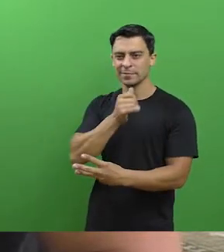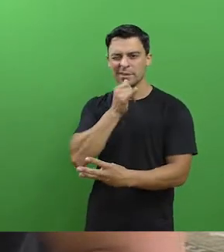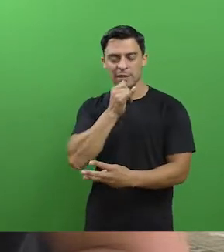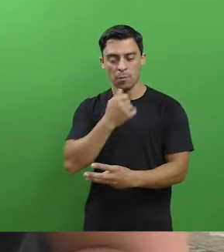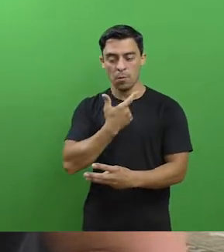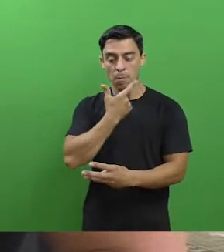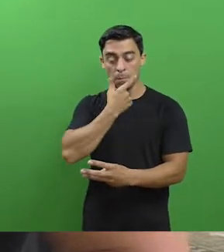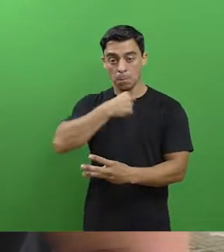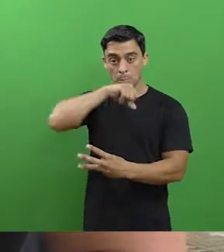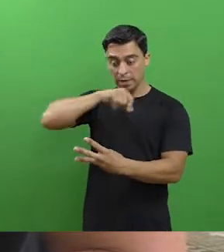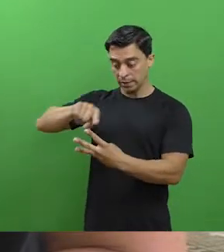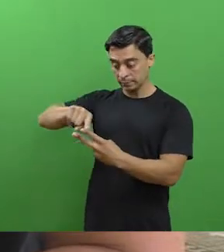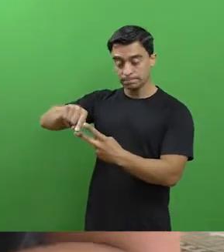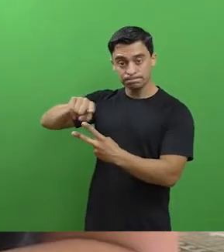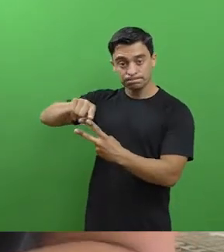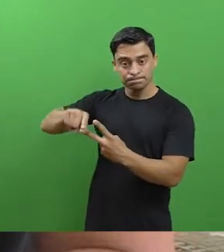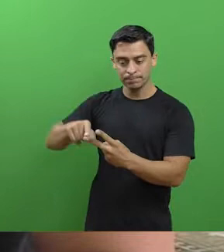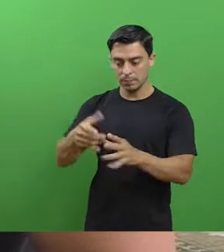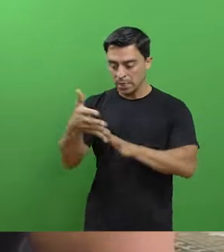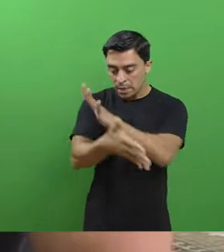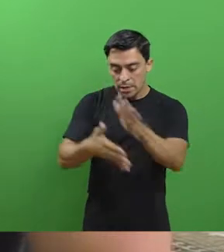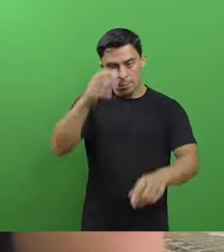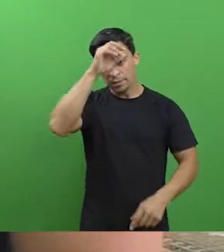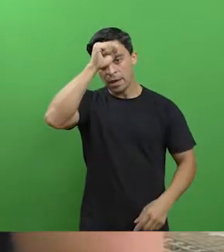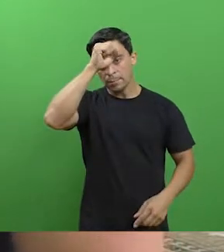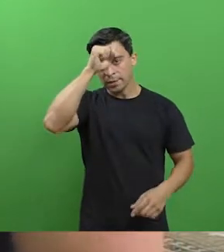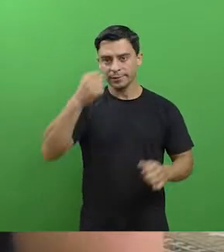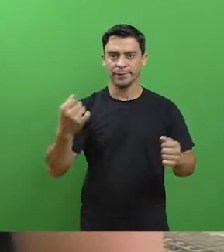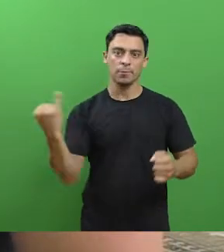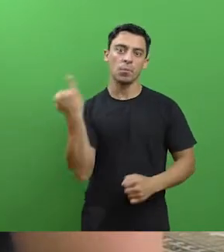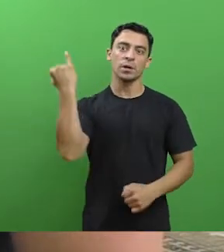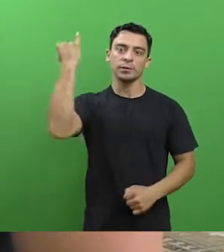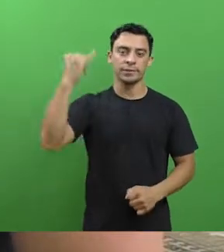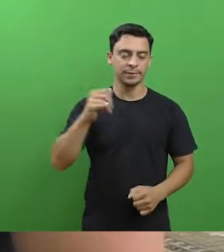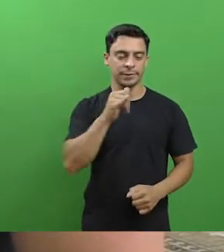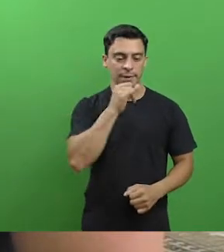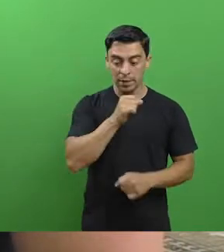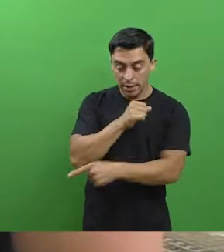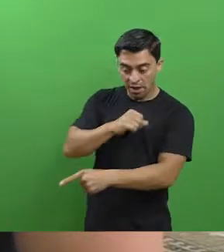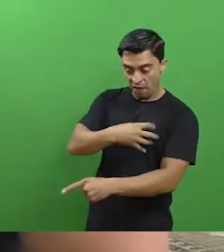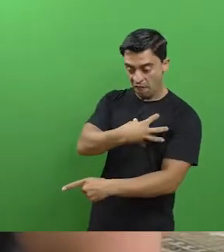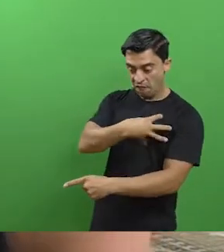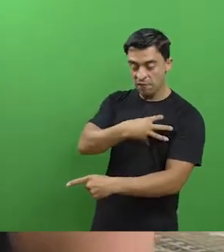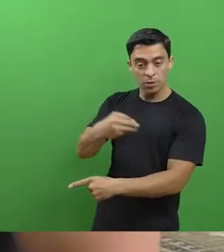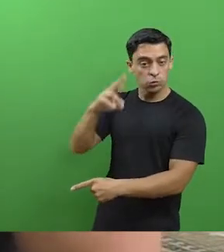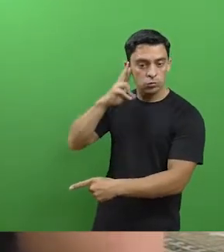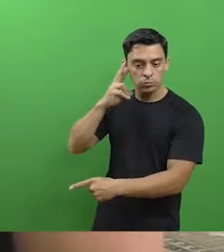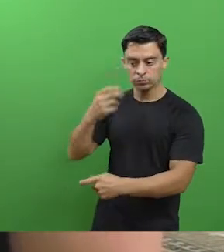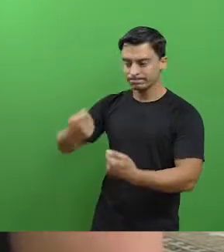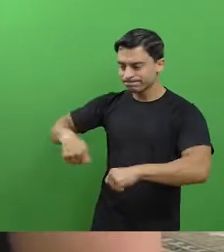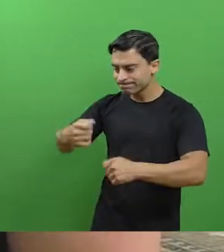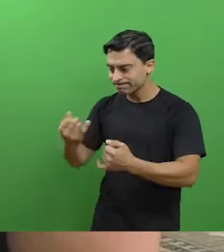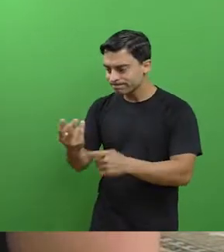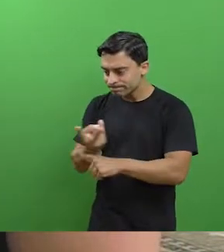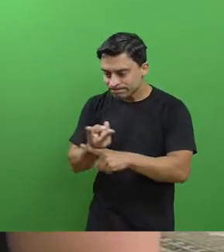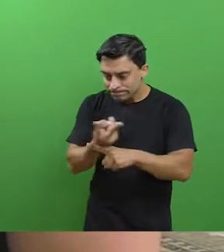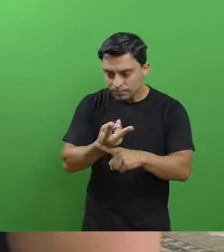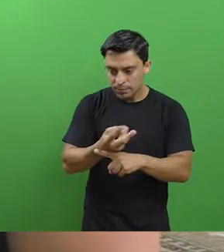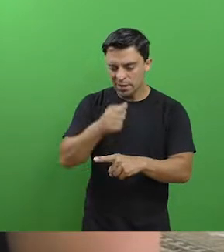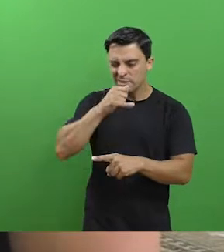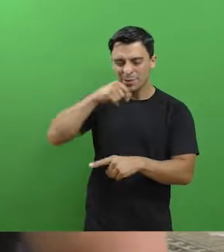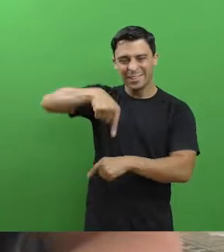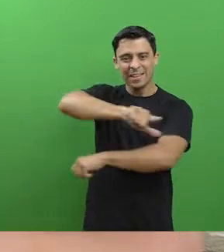né? Tenta buscar recursos. Aqui em Lages tem o APAS. Né? Tem outras regiões também, tem outras escolas,